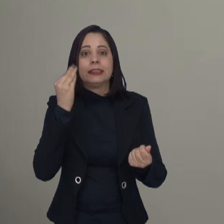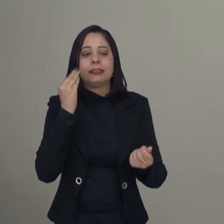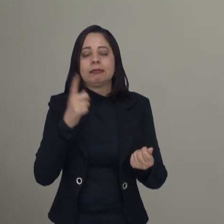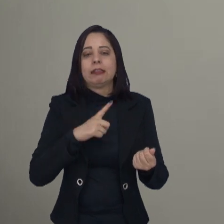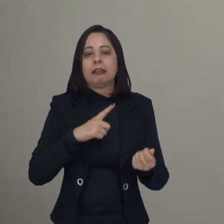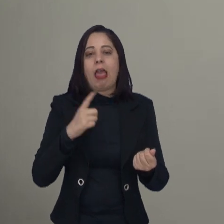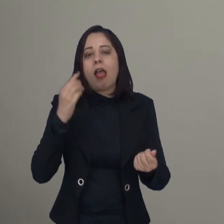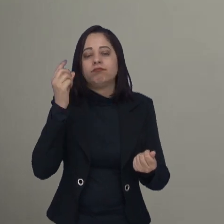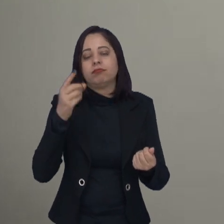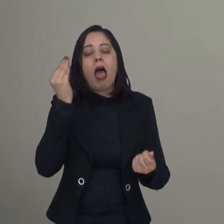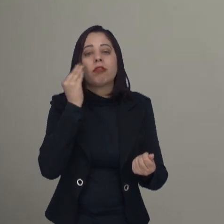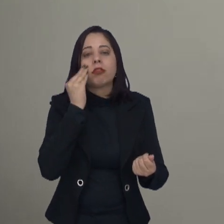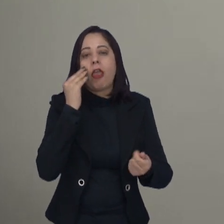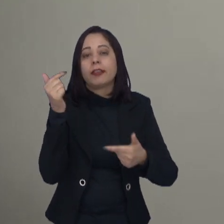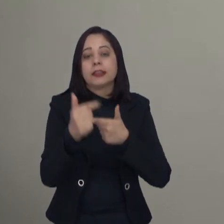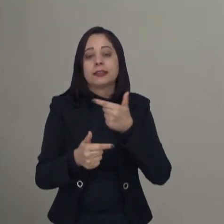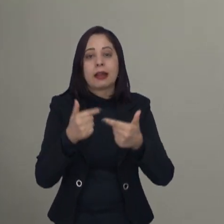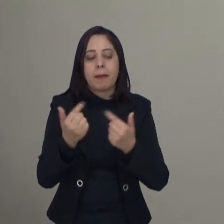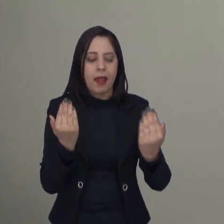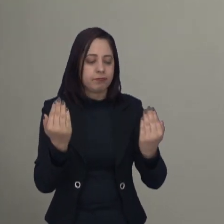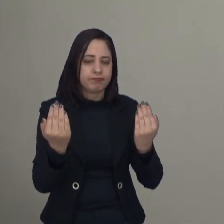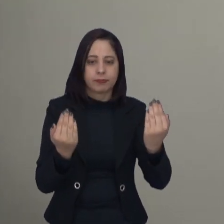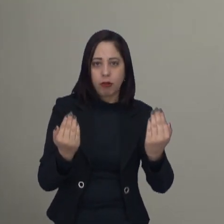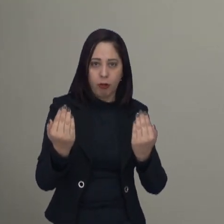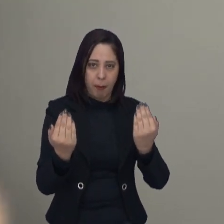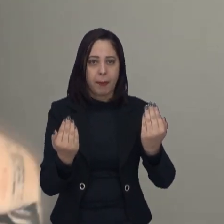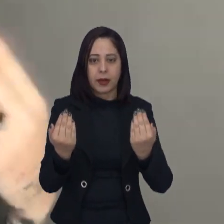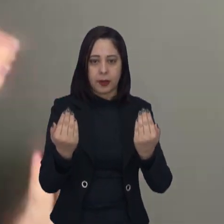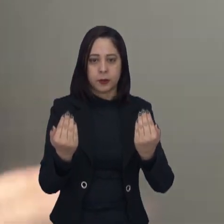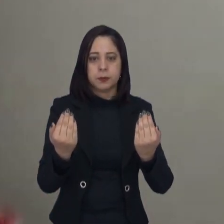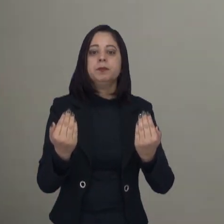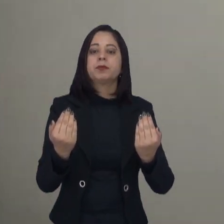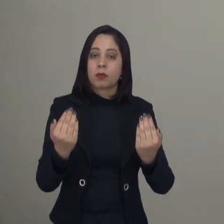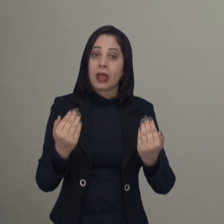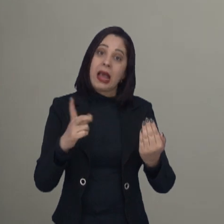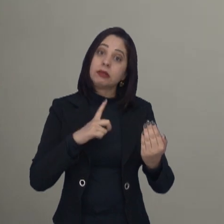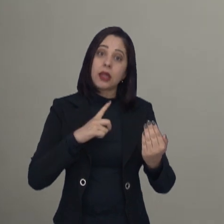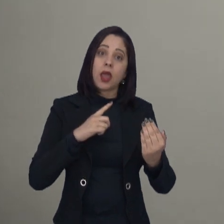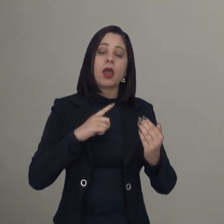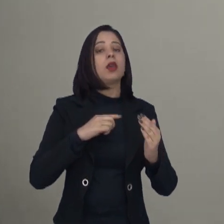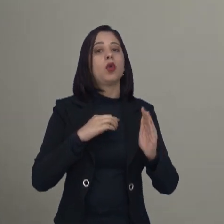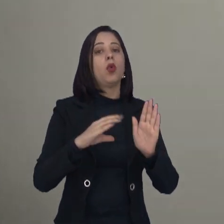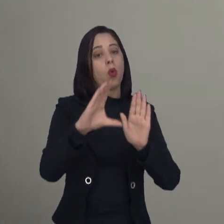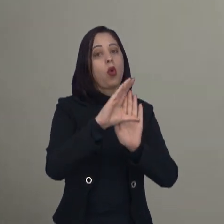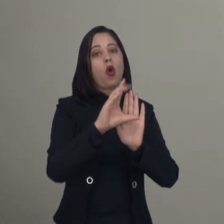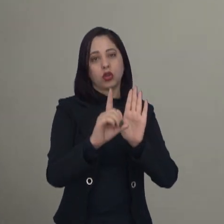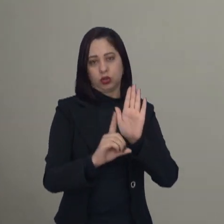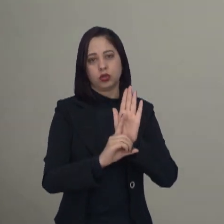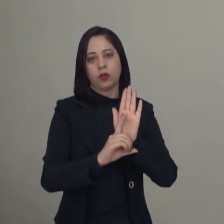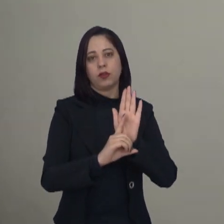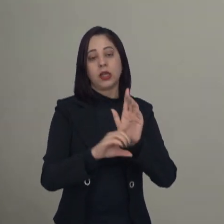sabe que essa relação de consumo ela é protegida pelo Código do Consumidor e, por consequência, do Código Civil, mas ainda nós